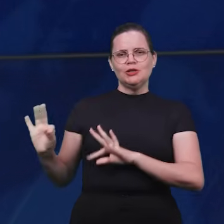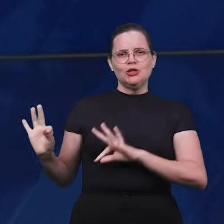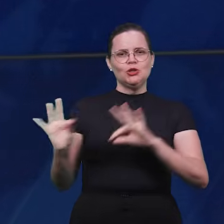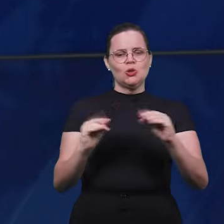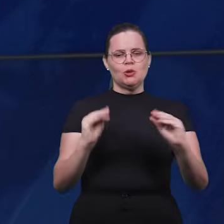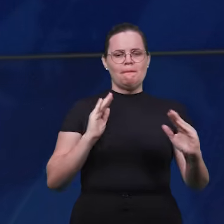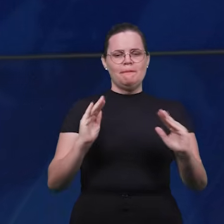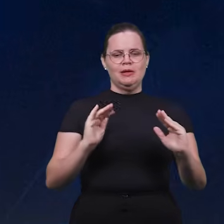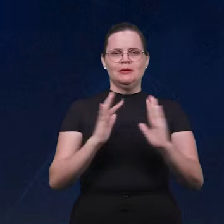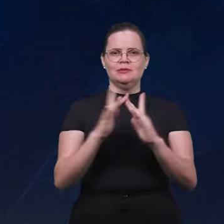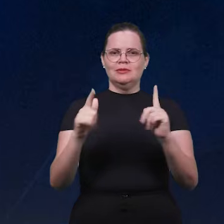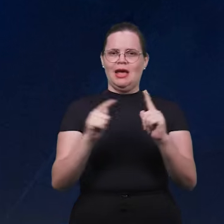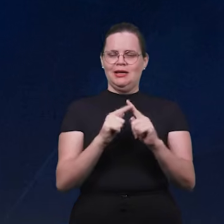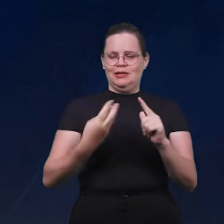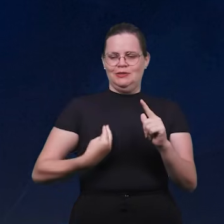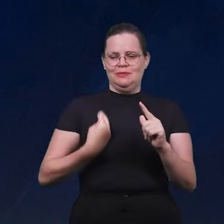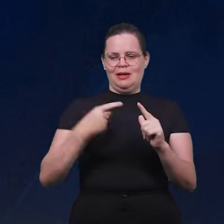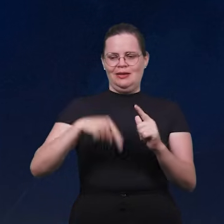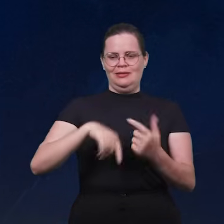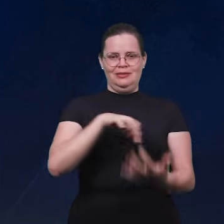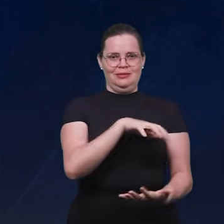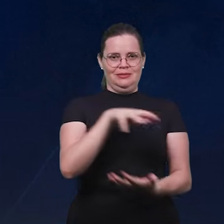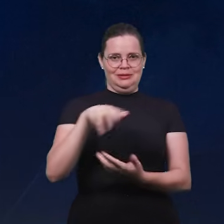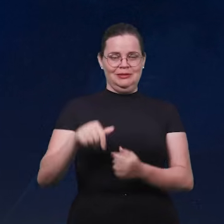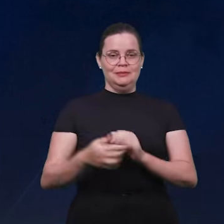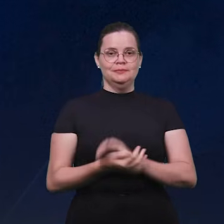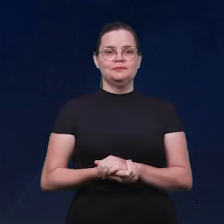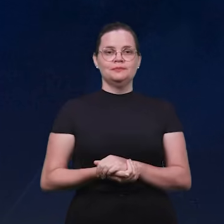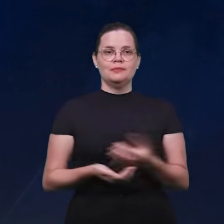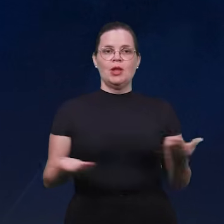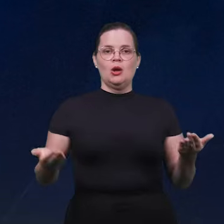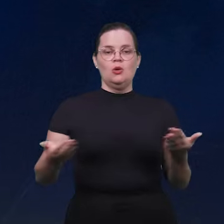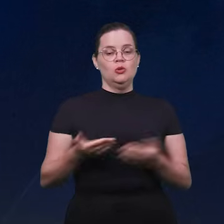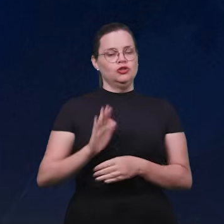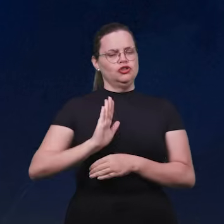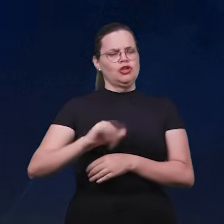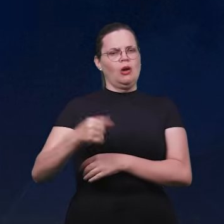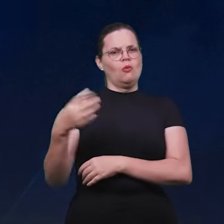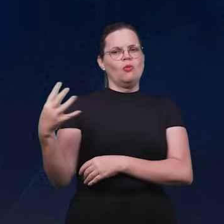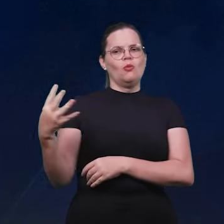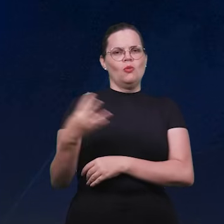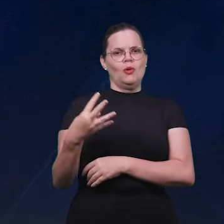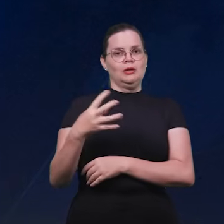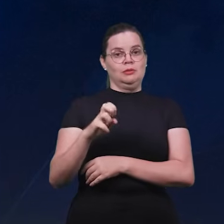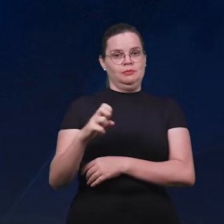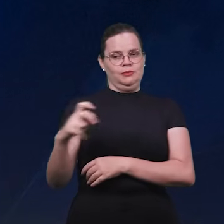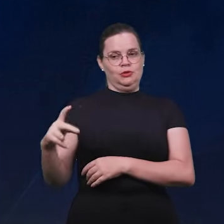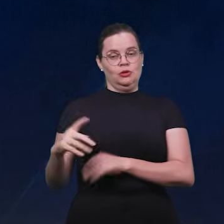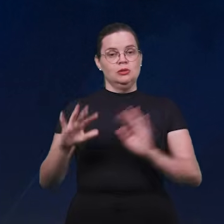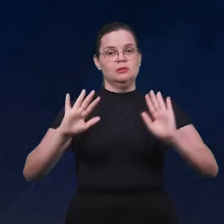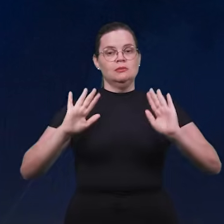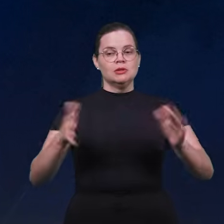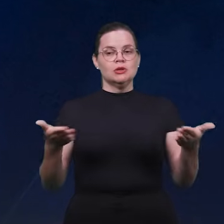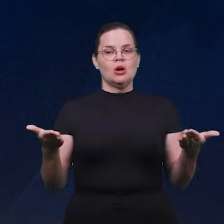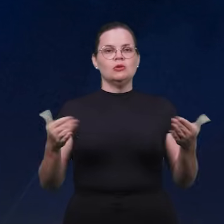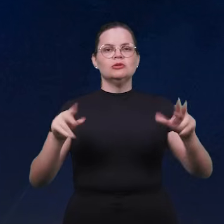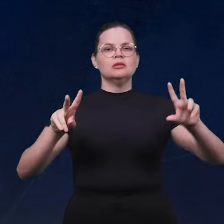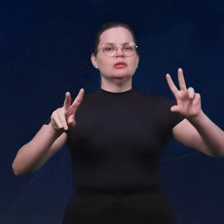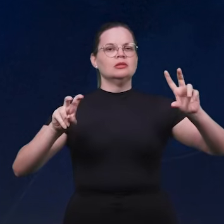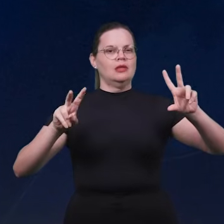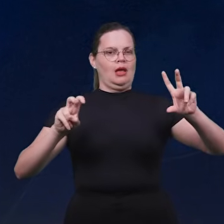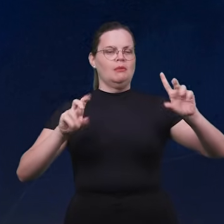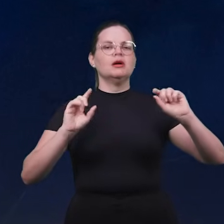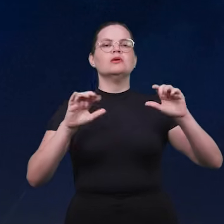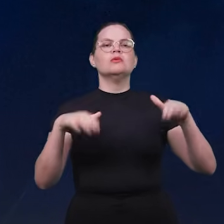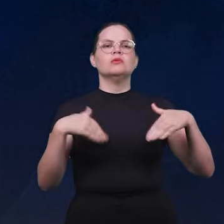na terra. Neste 4º episódio do nosso estudo, falaremos sobre o tema do Monte Sinai